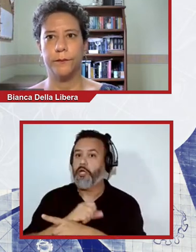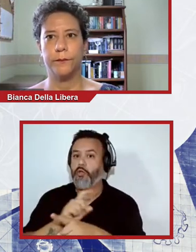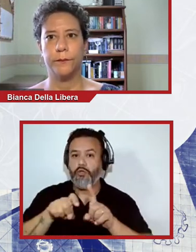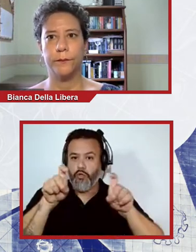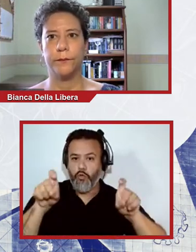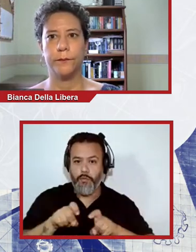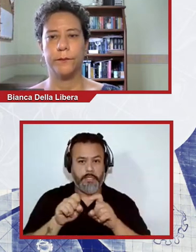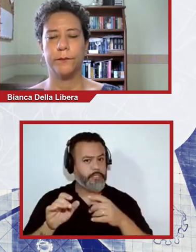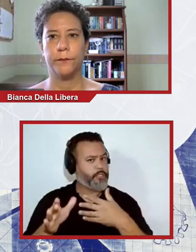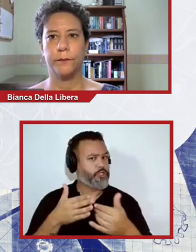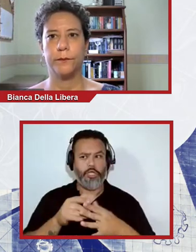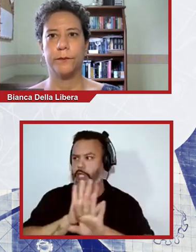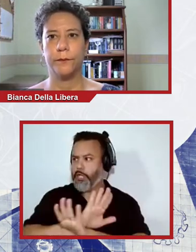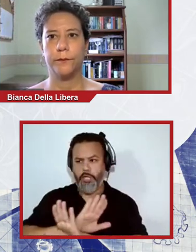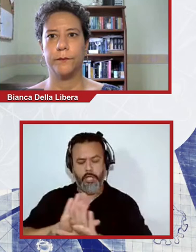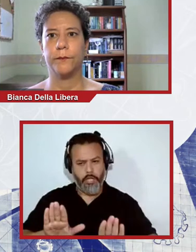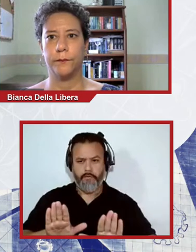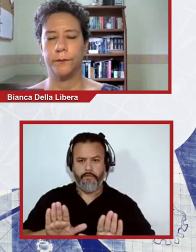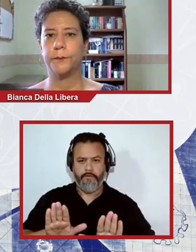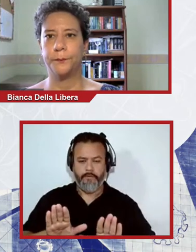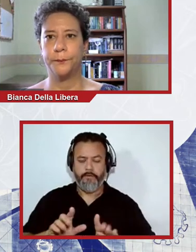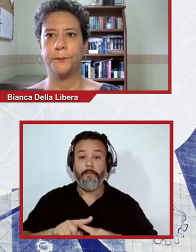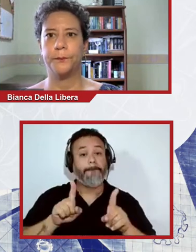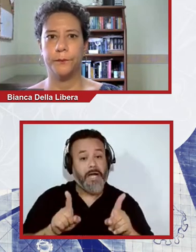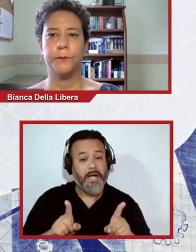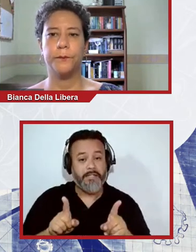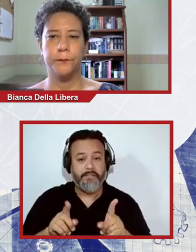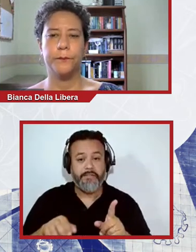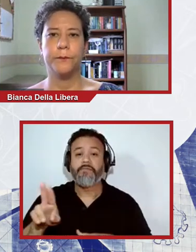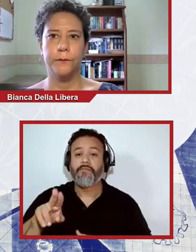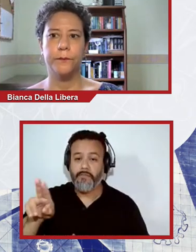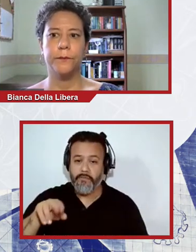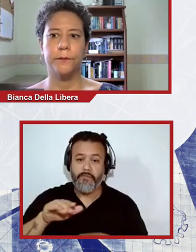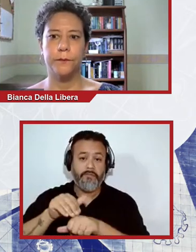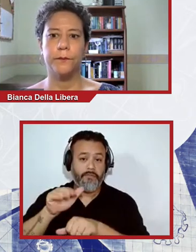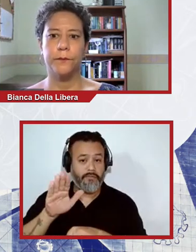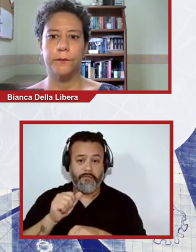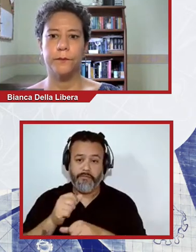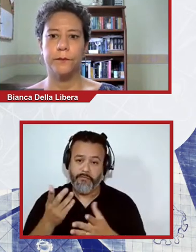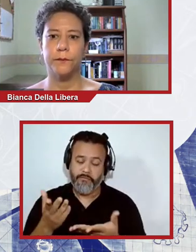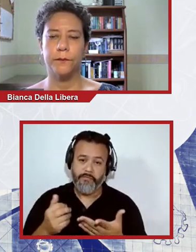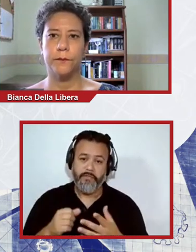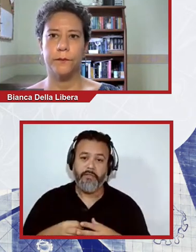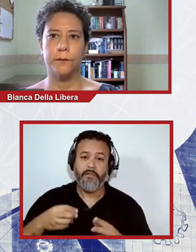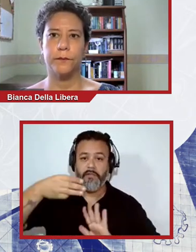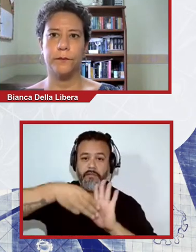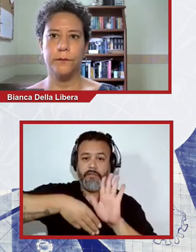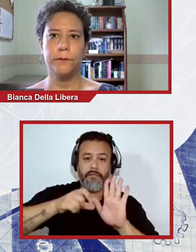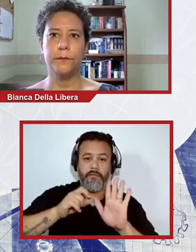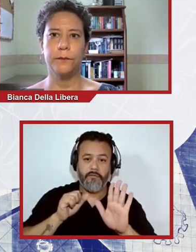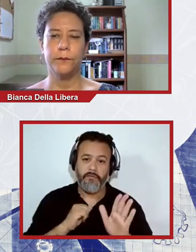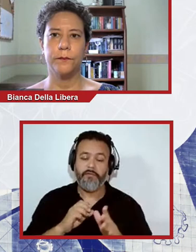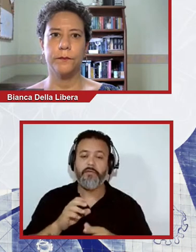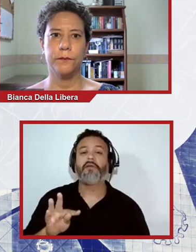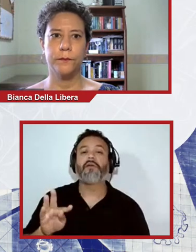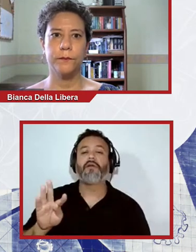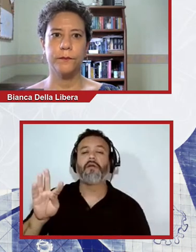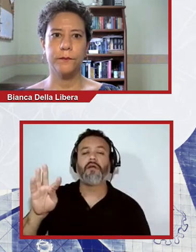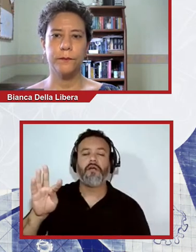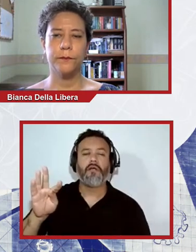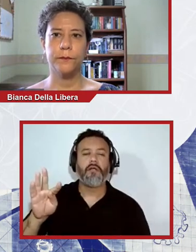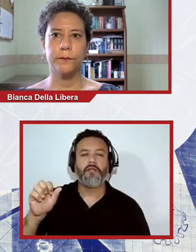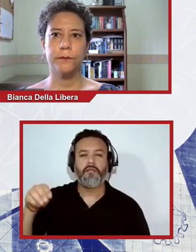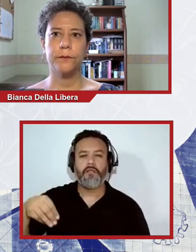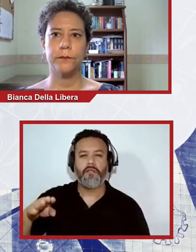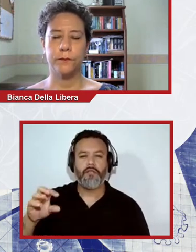Né? Mas é muito mais utilizado hoje a metodologia de comunicação por Tadoma do